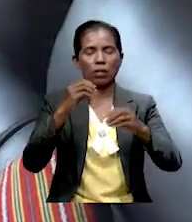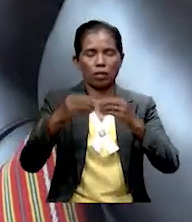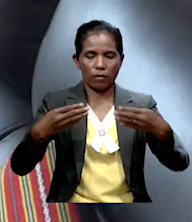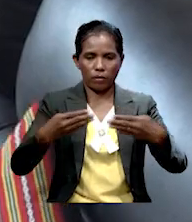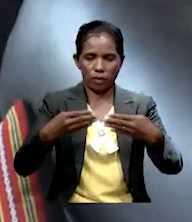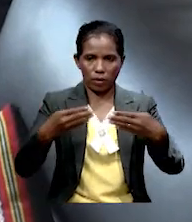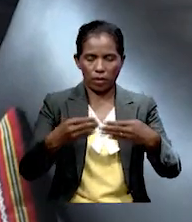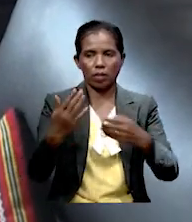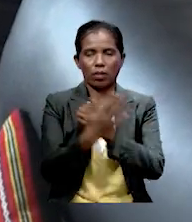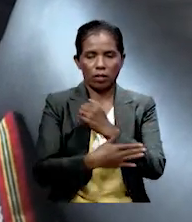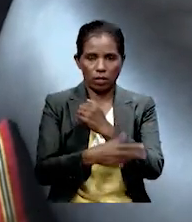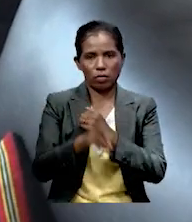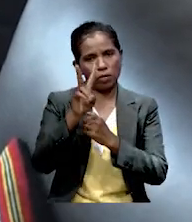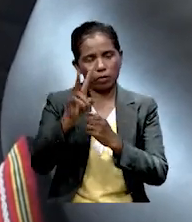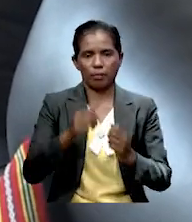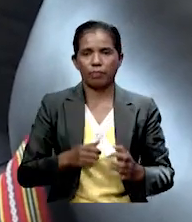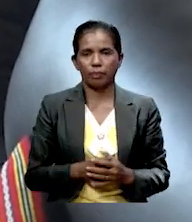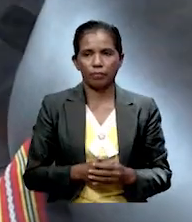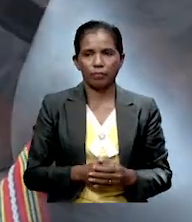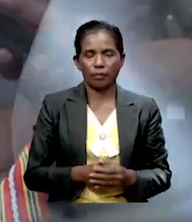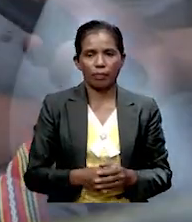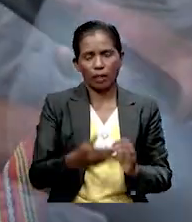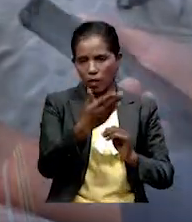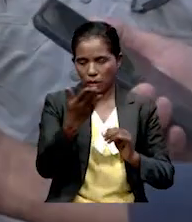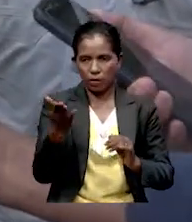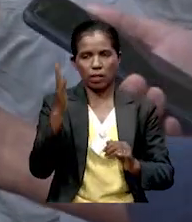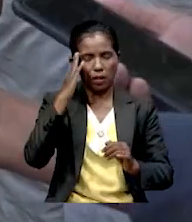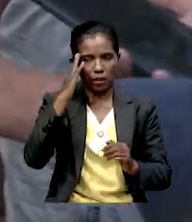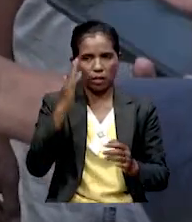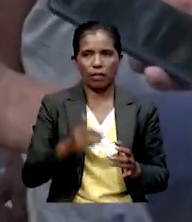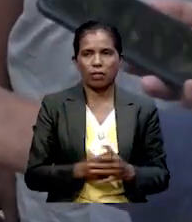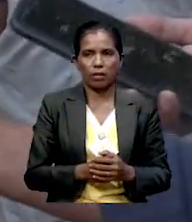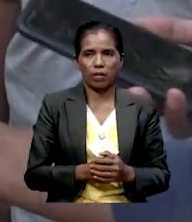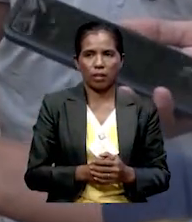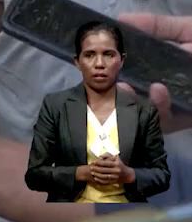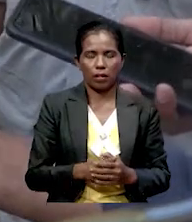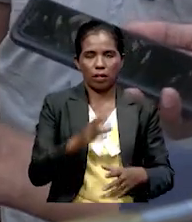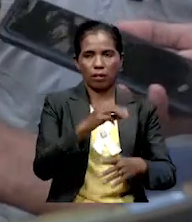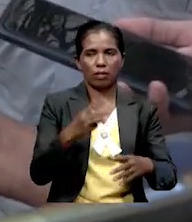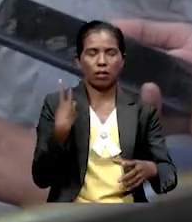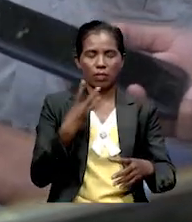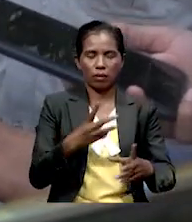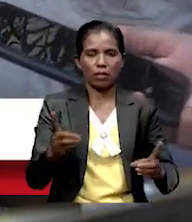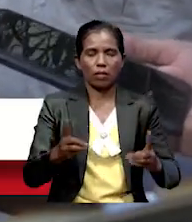terrestre entre nasaun ruane. It was here attending at the Su Excelência Presidente,